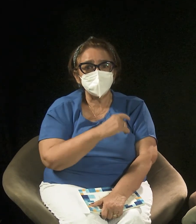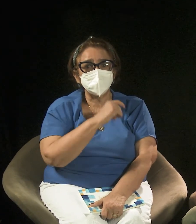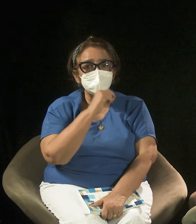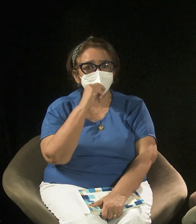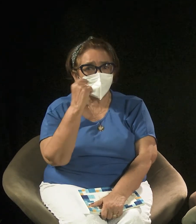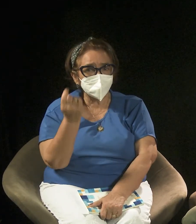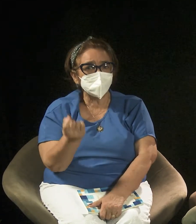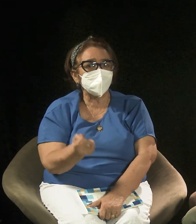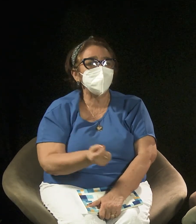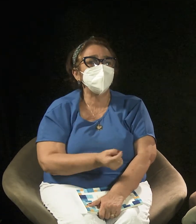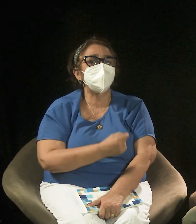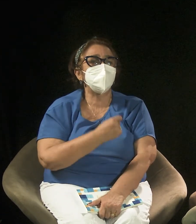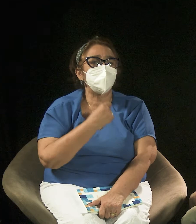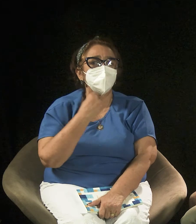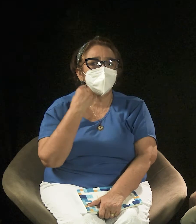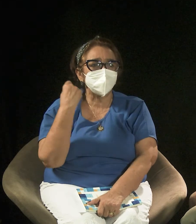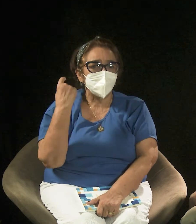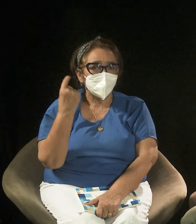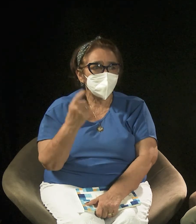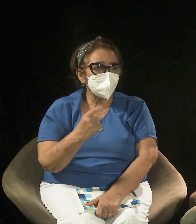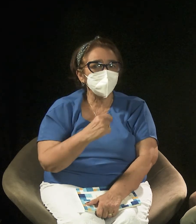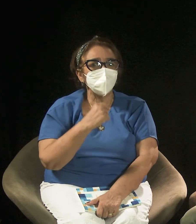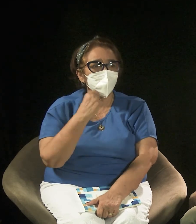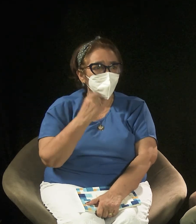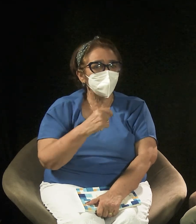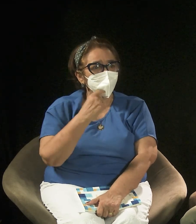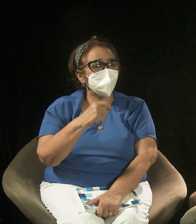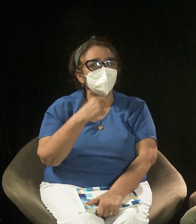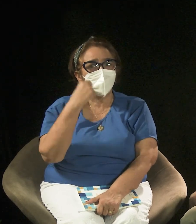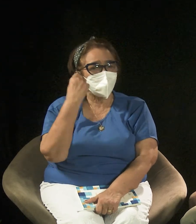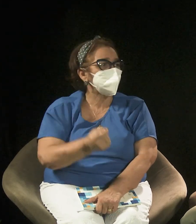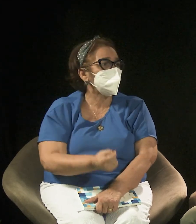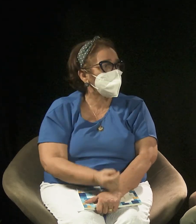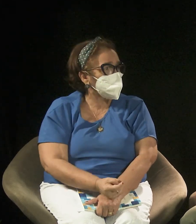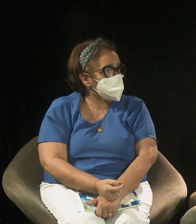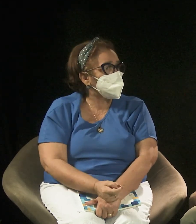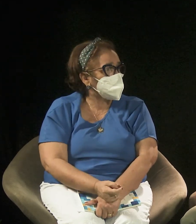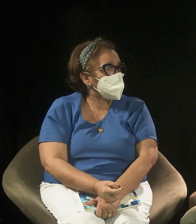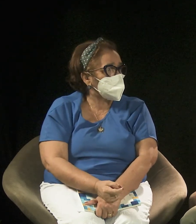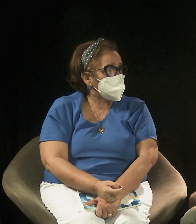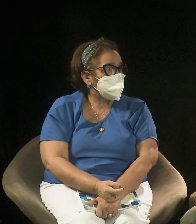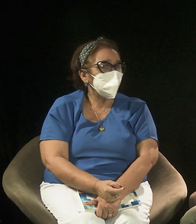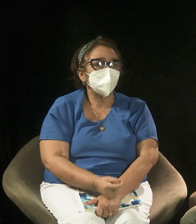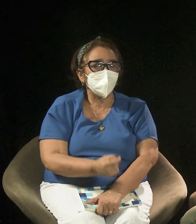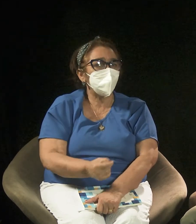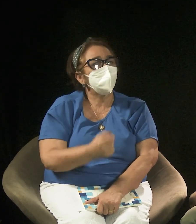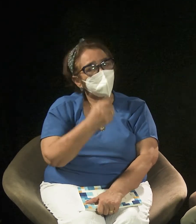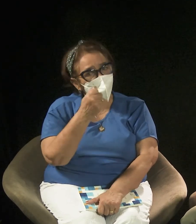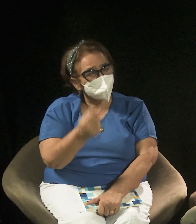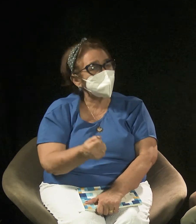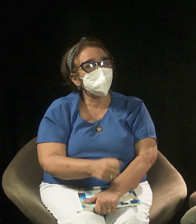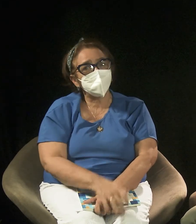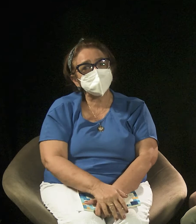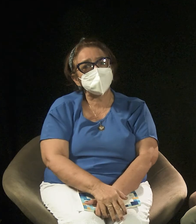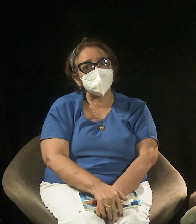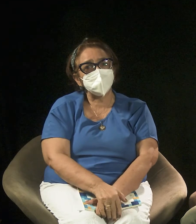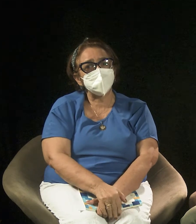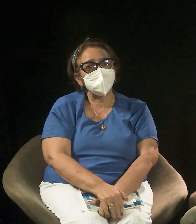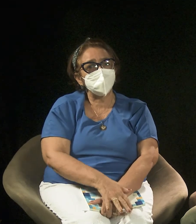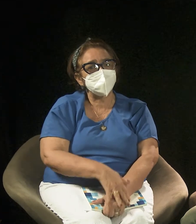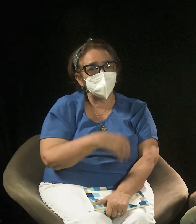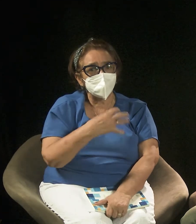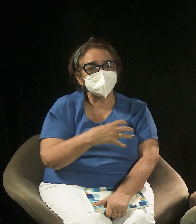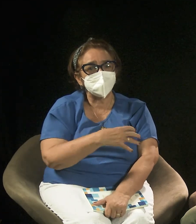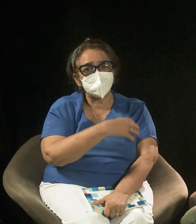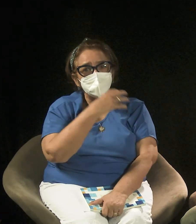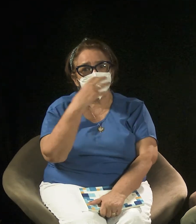forma de socializar conhecimentos e de promover também esse compromisso maior com essa situação. Então,